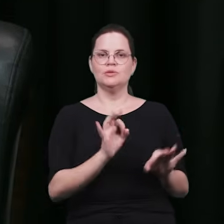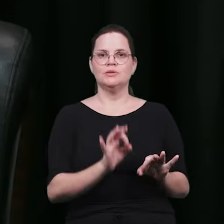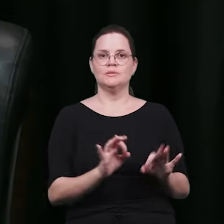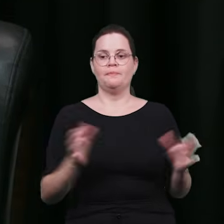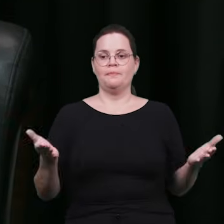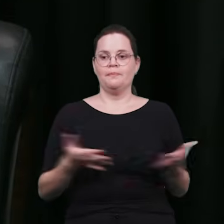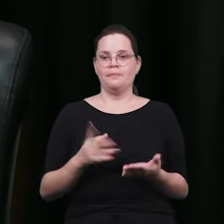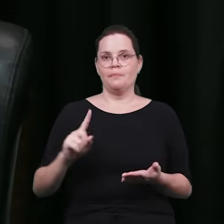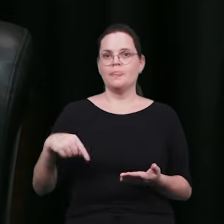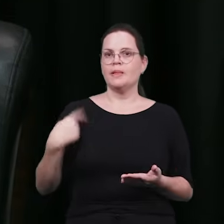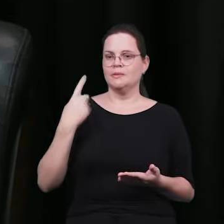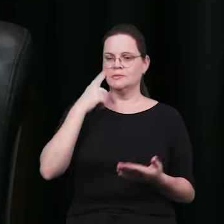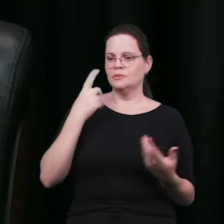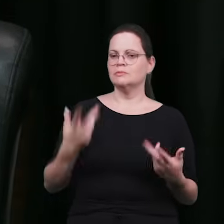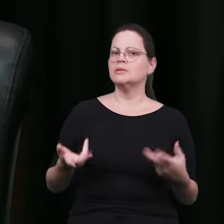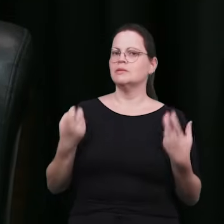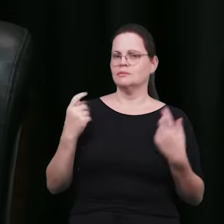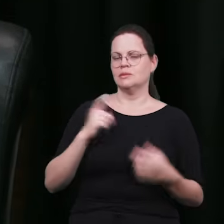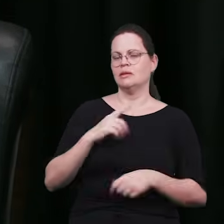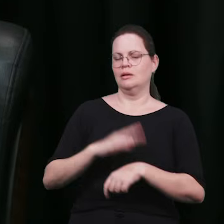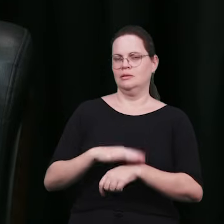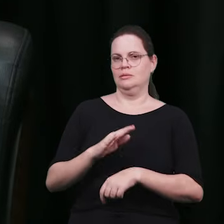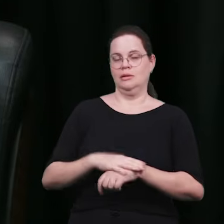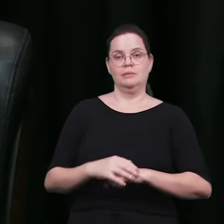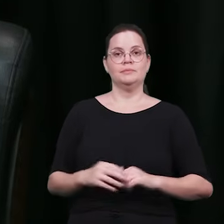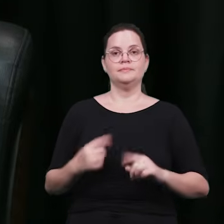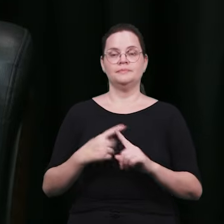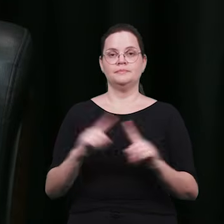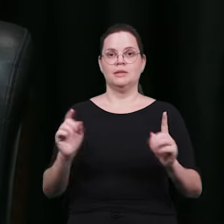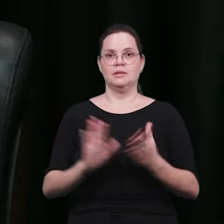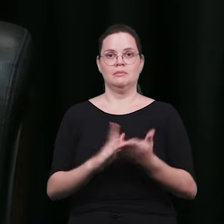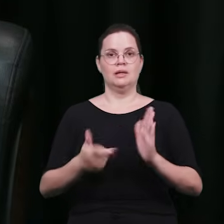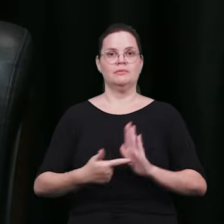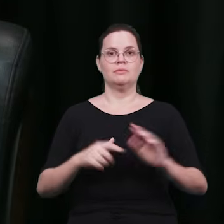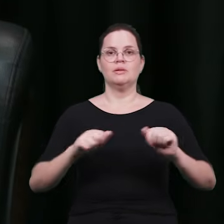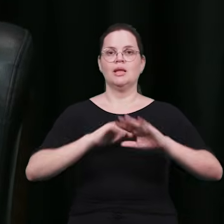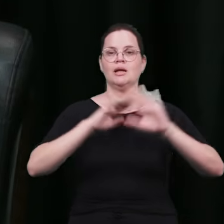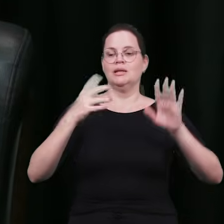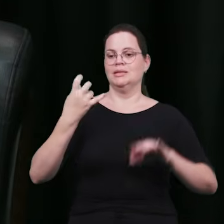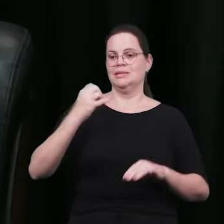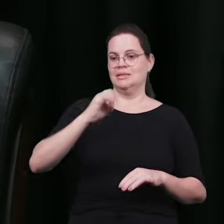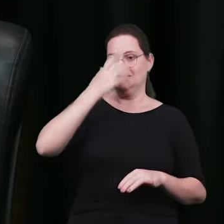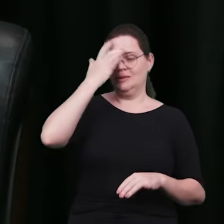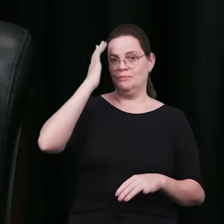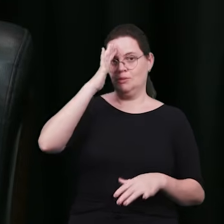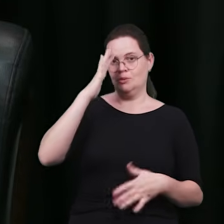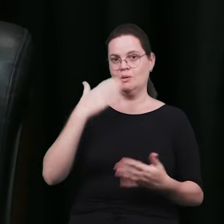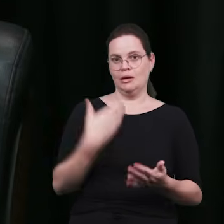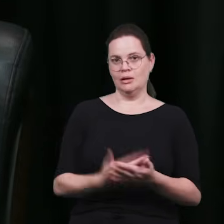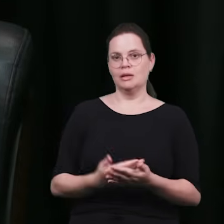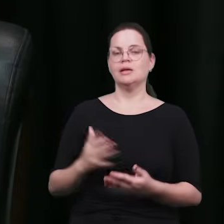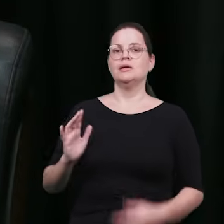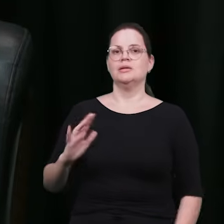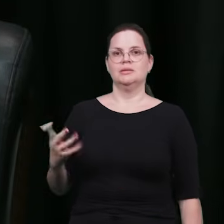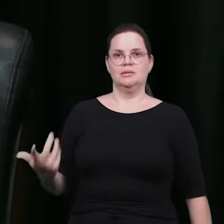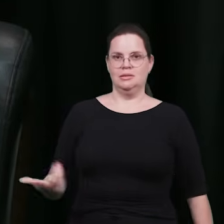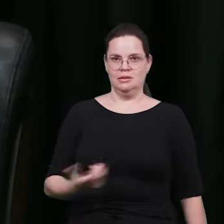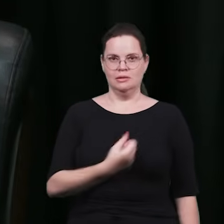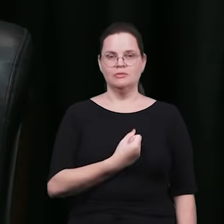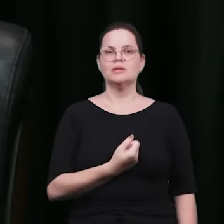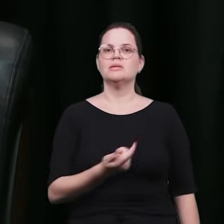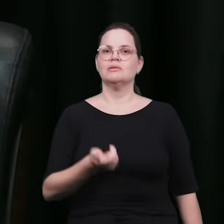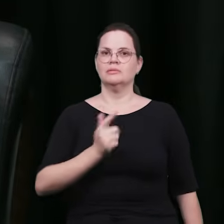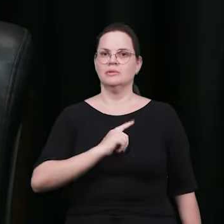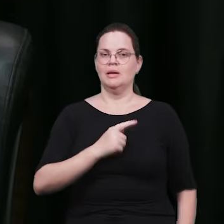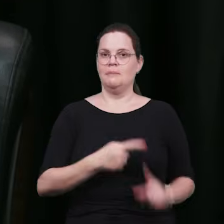vivemos esse tempo, mas a palavra nos fala que aquele que crê será salvo, mas quem Isso. não crê Já está já condenado.